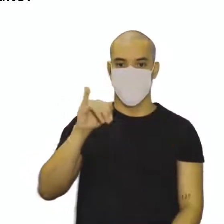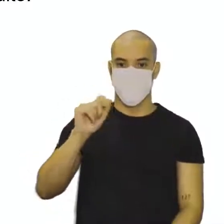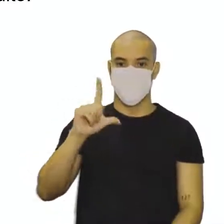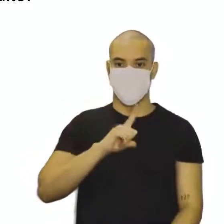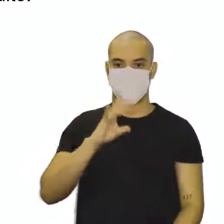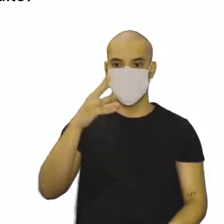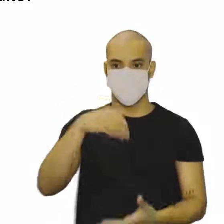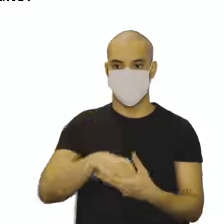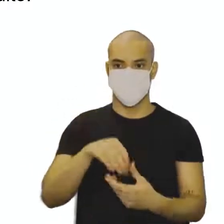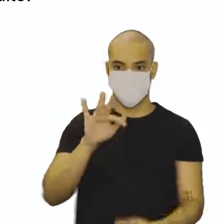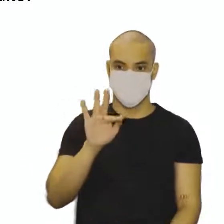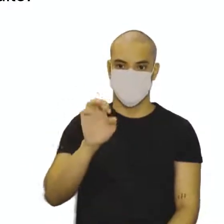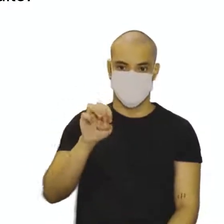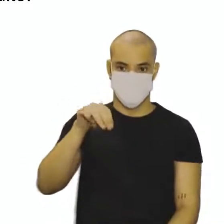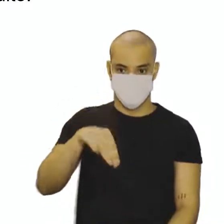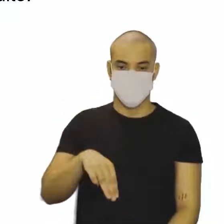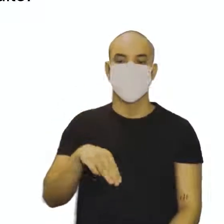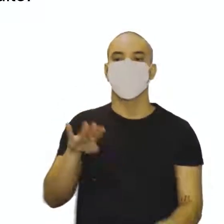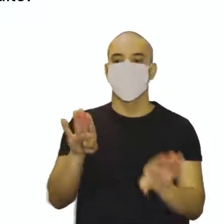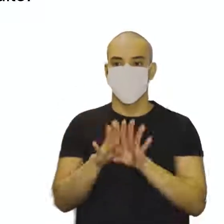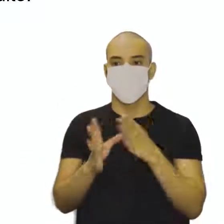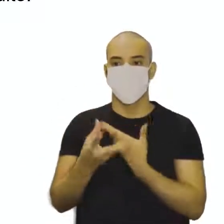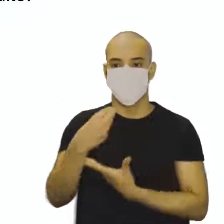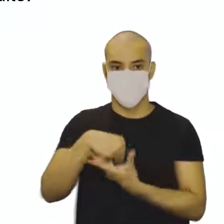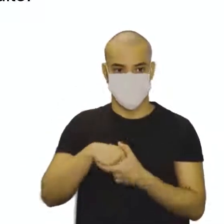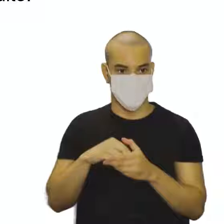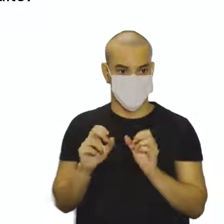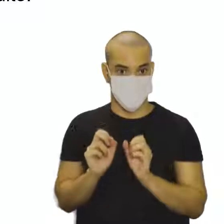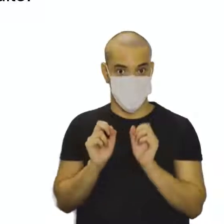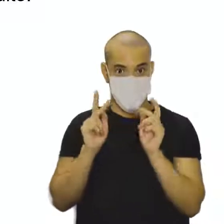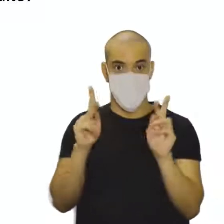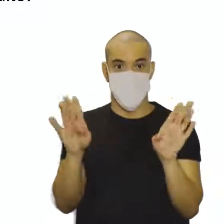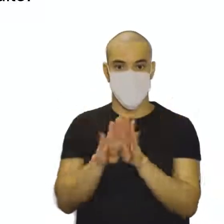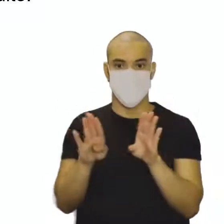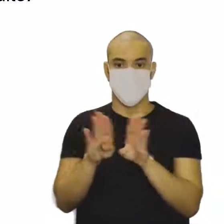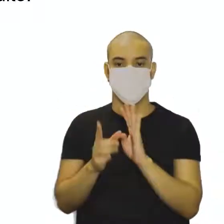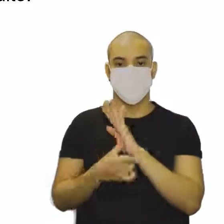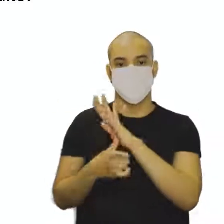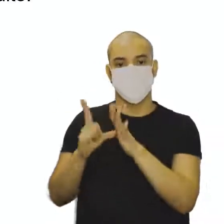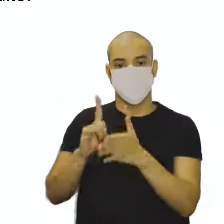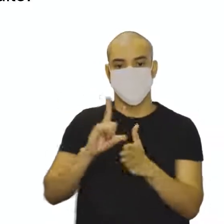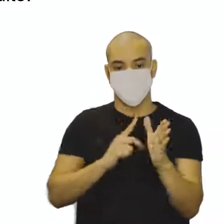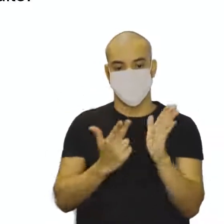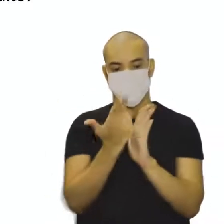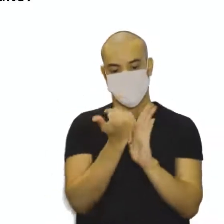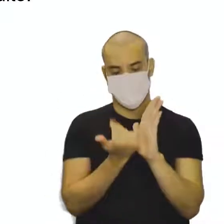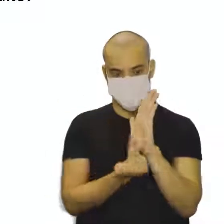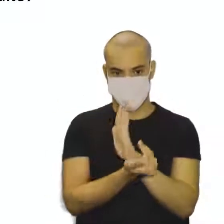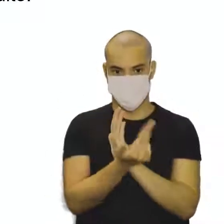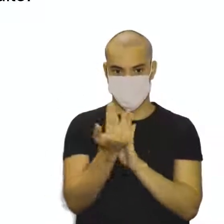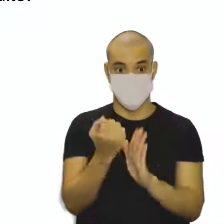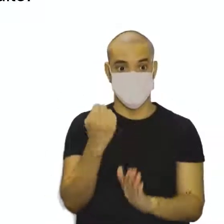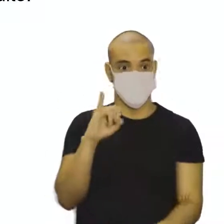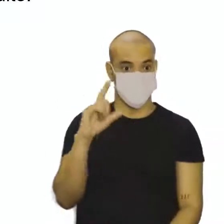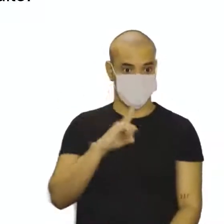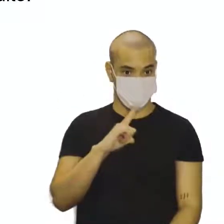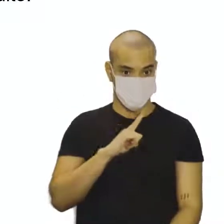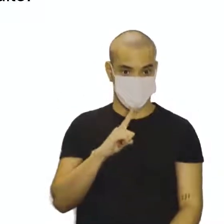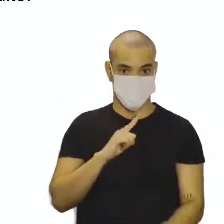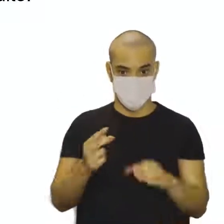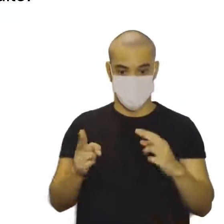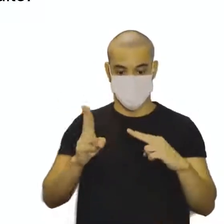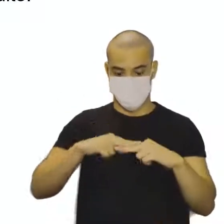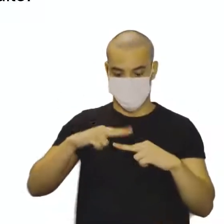força eletromotriz autoinduzida, ok? Lá naquela bobina que eu coloquei no desenho anterior, se eu tenho um